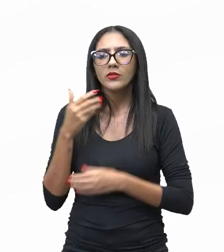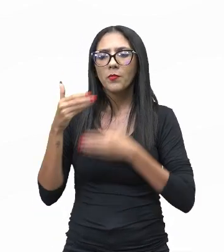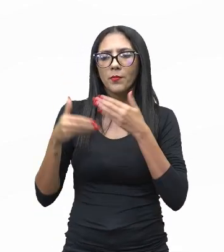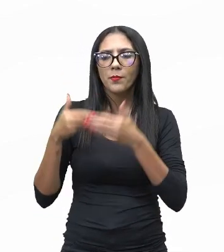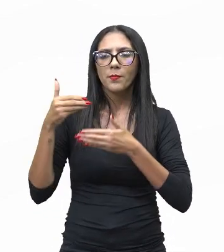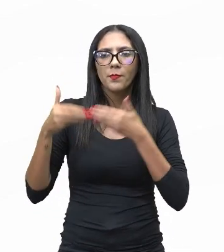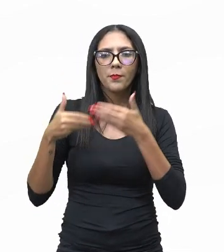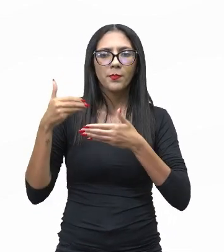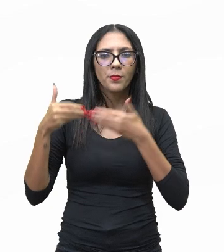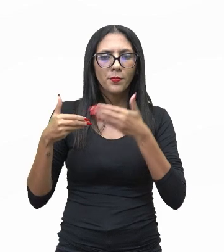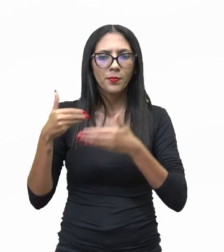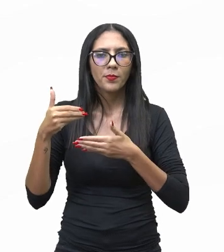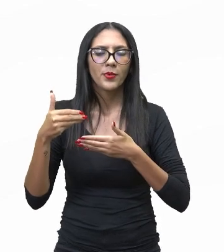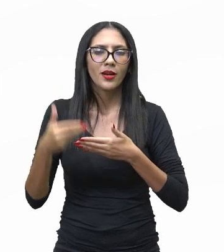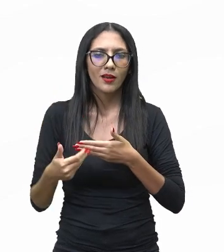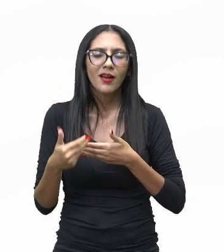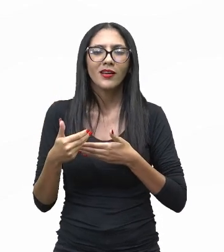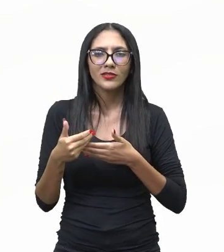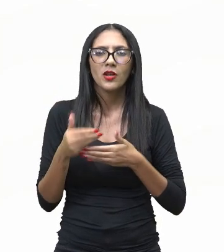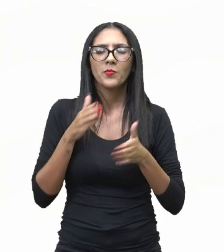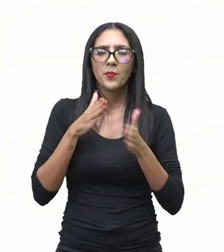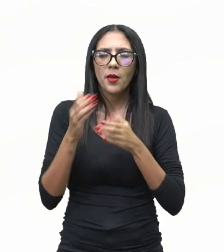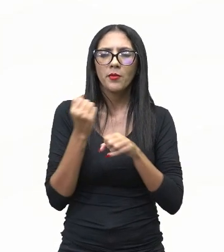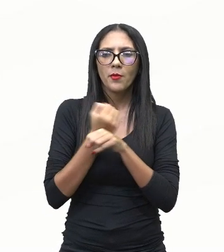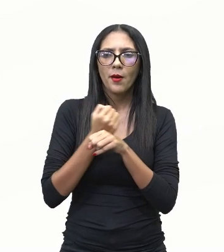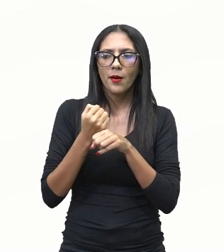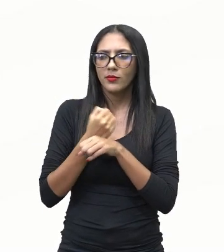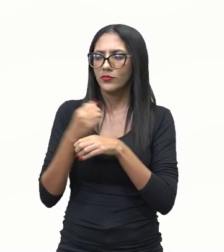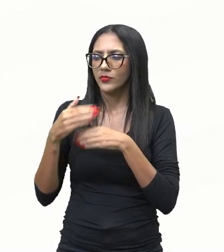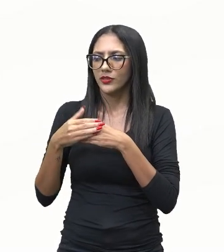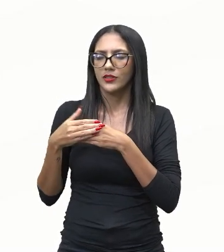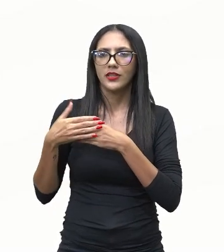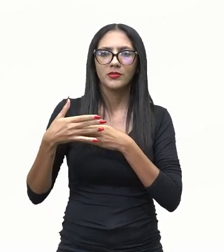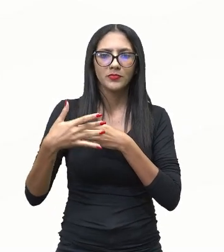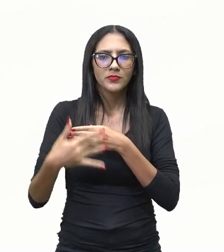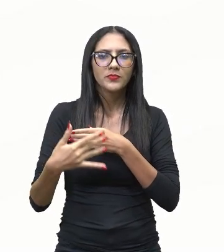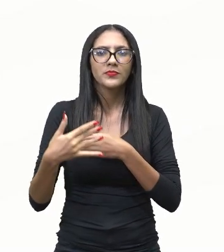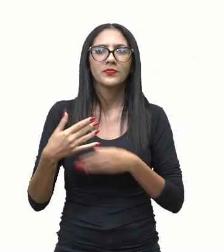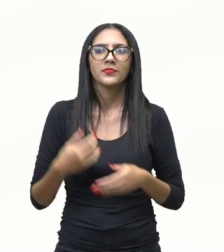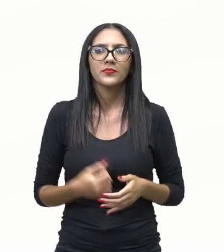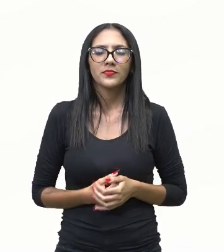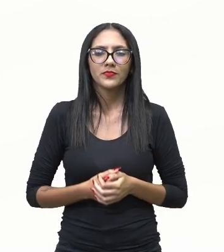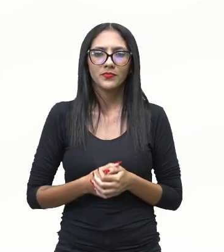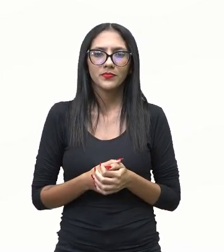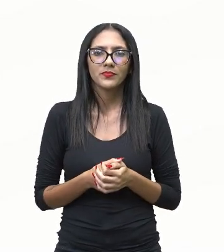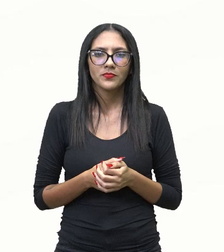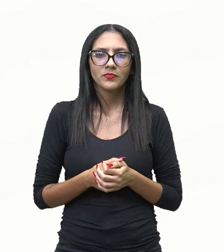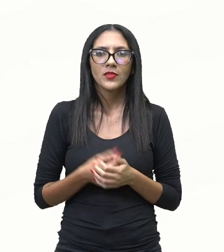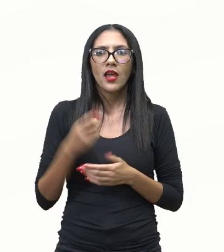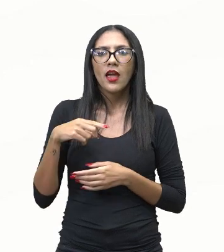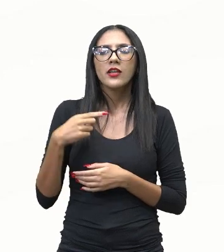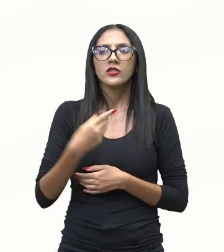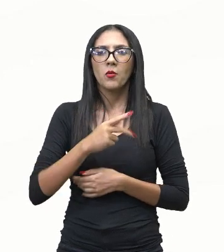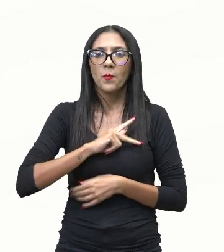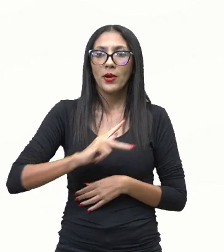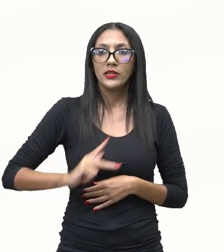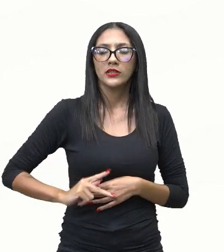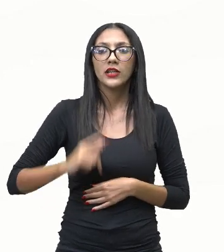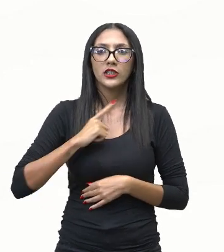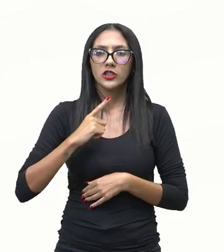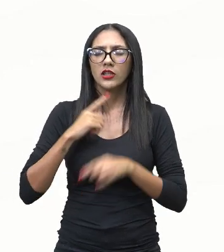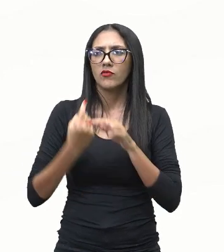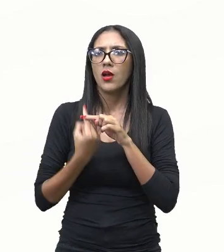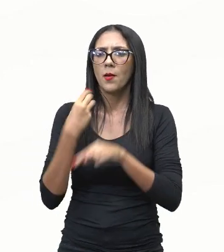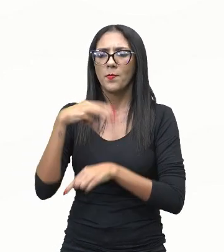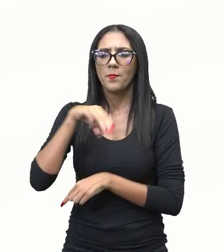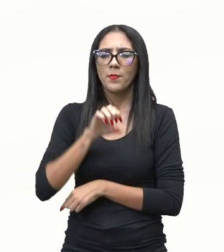né? Na época que esse processo aí foi acontecendo, o Garrastazu Médici, que era um dos presidentes da época do período militar,